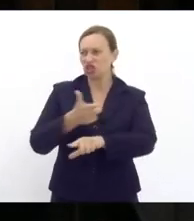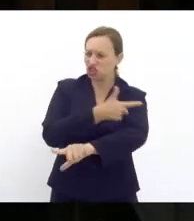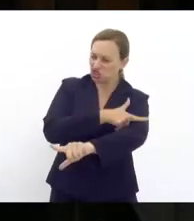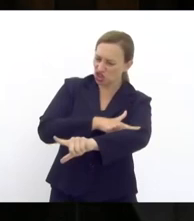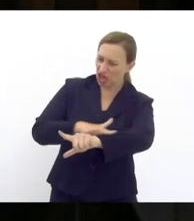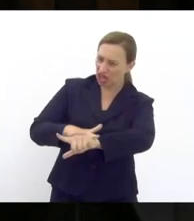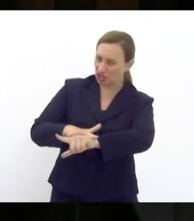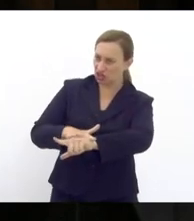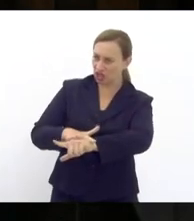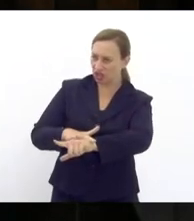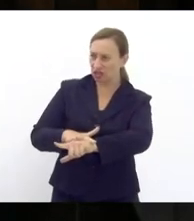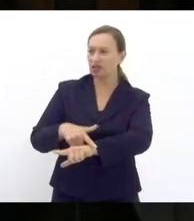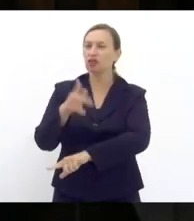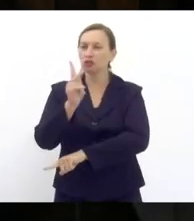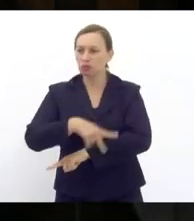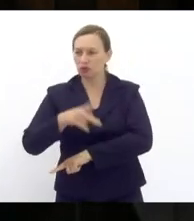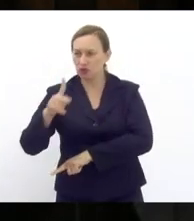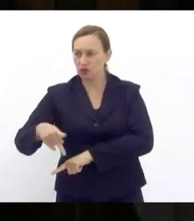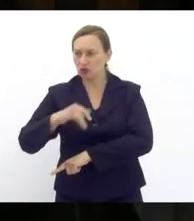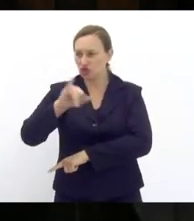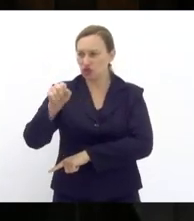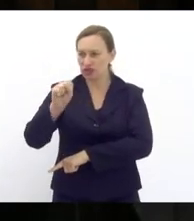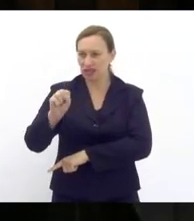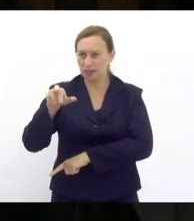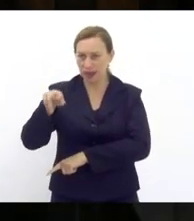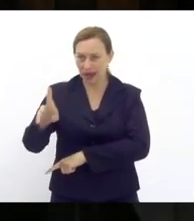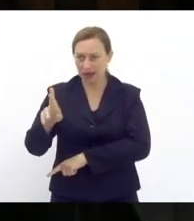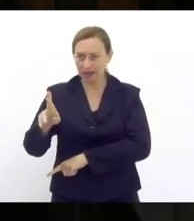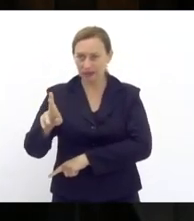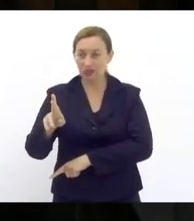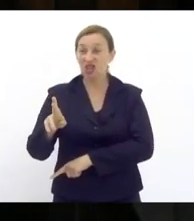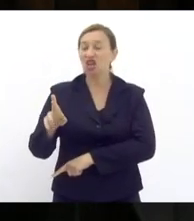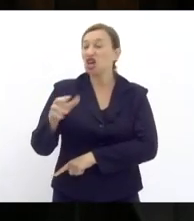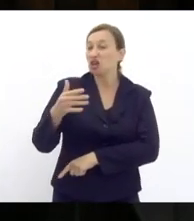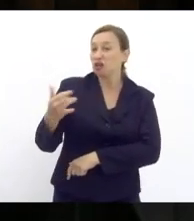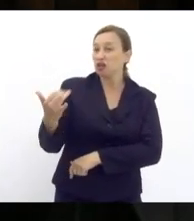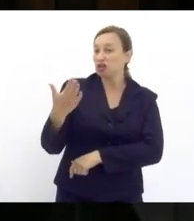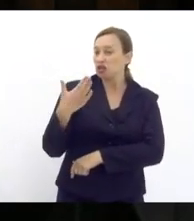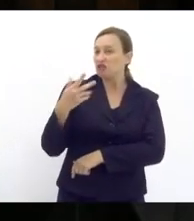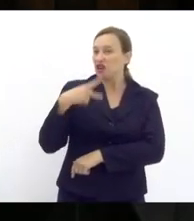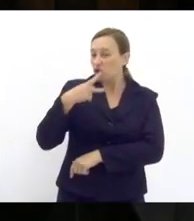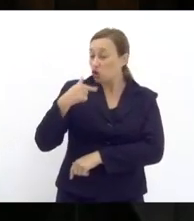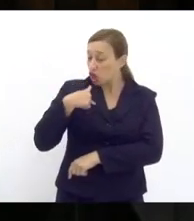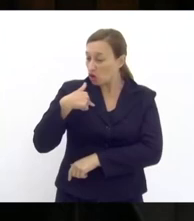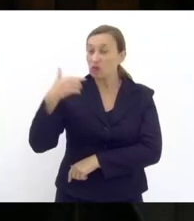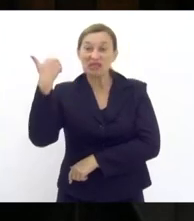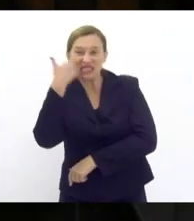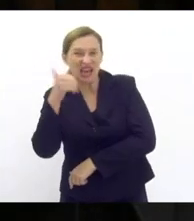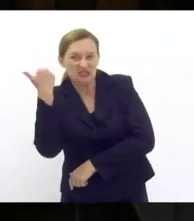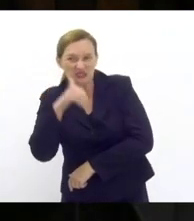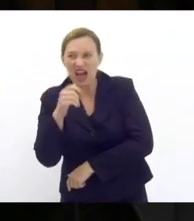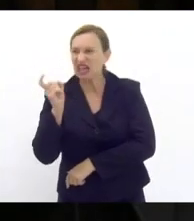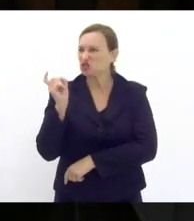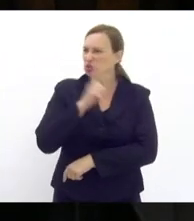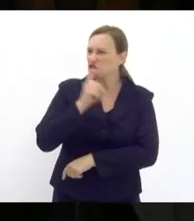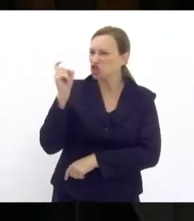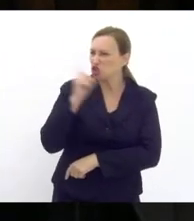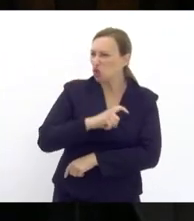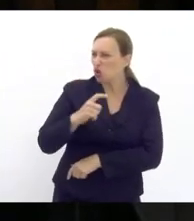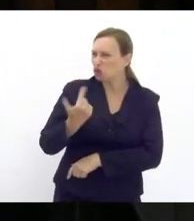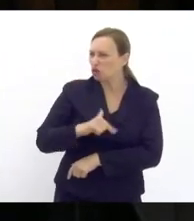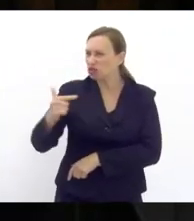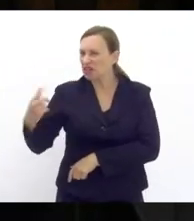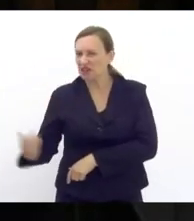veio aqui e me chamou de canalha, de safado, de mentiroso e outros impropérios que